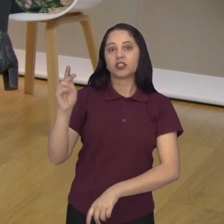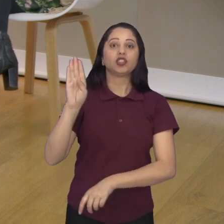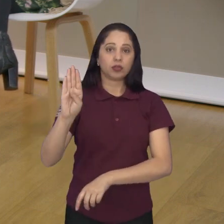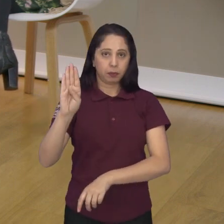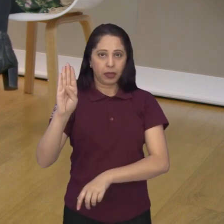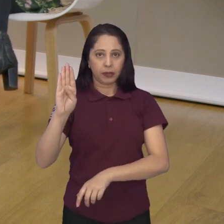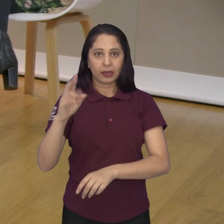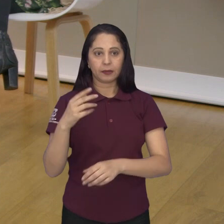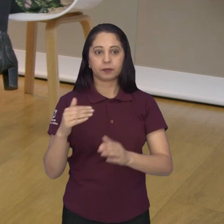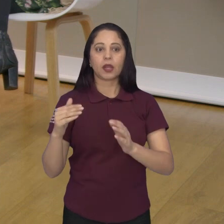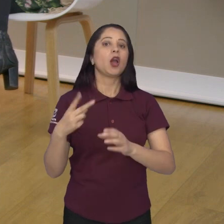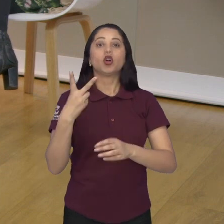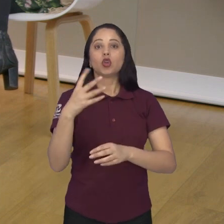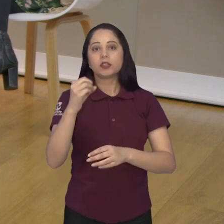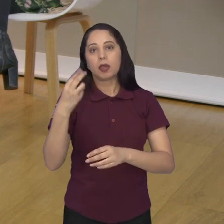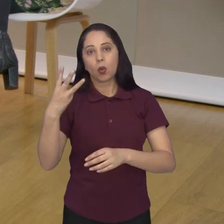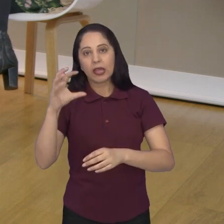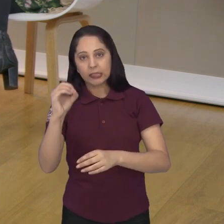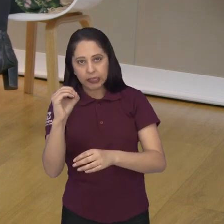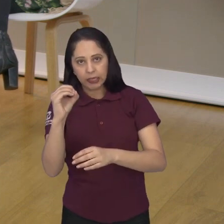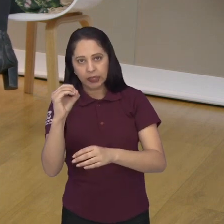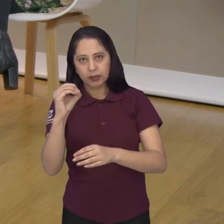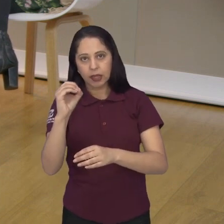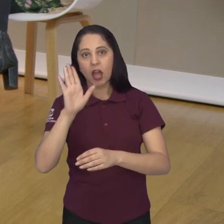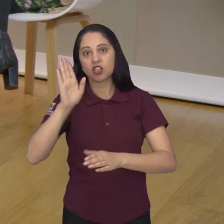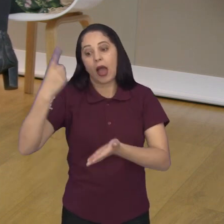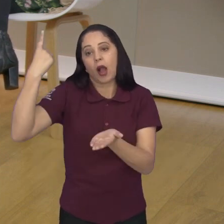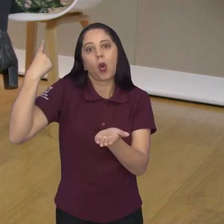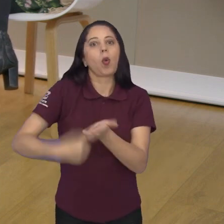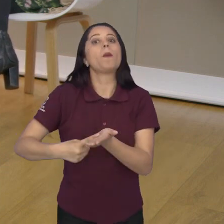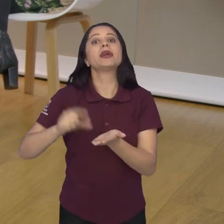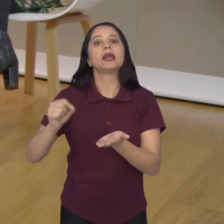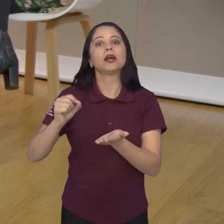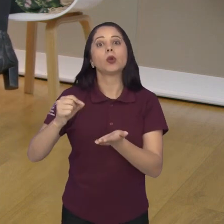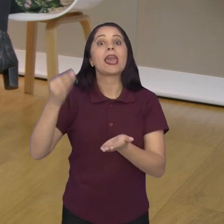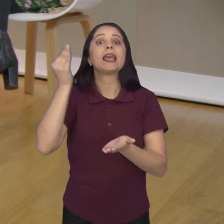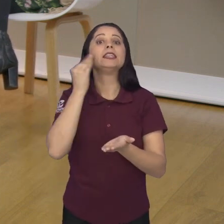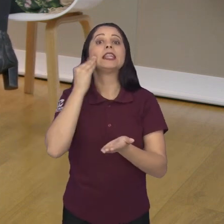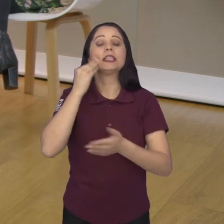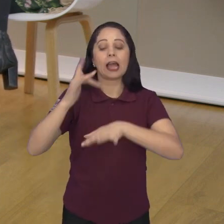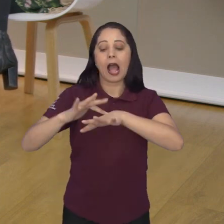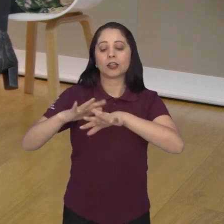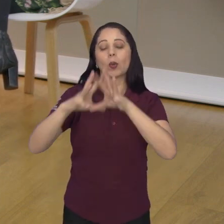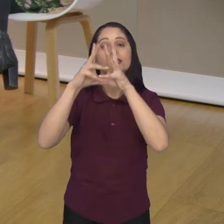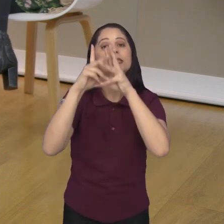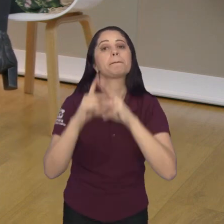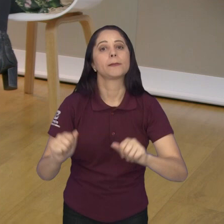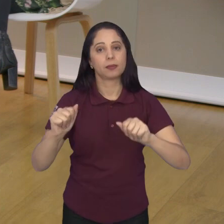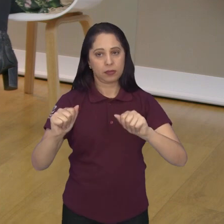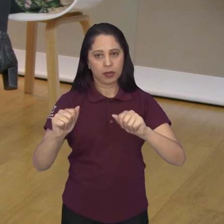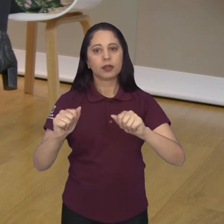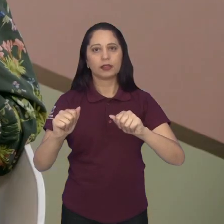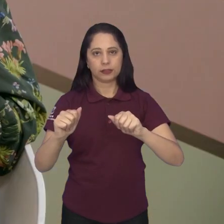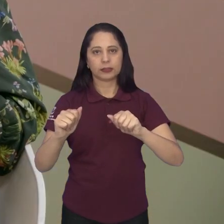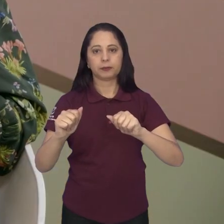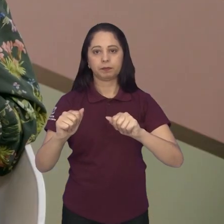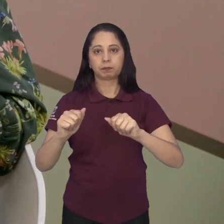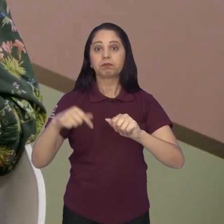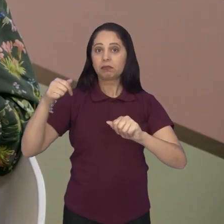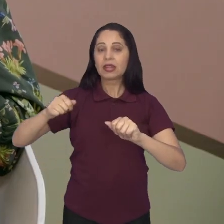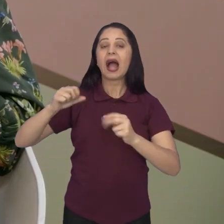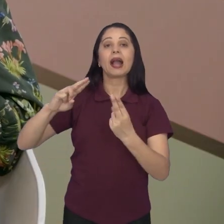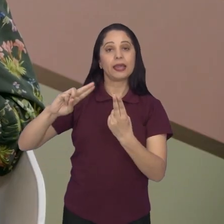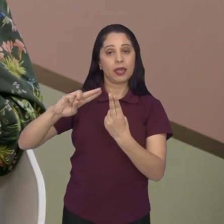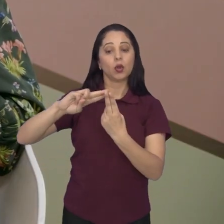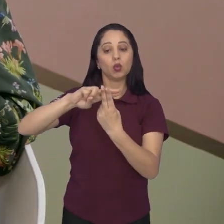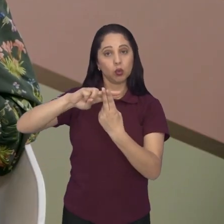se comprometeu, inclusive o Brasil, a erradicar a transmissão da hepatite B através da vacinação. Amplamente no nosso Sistema